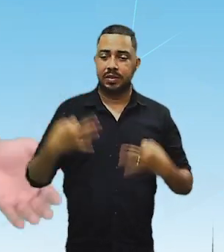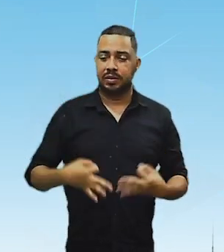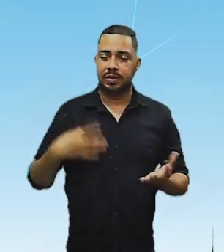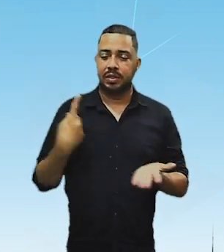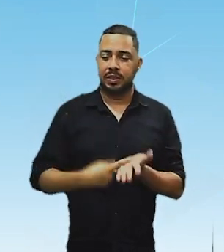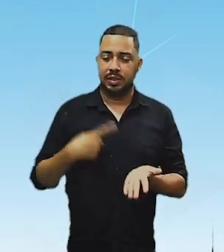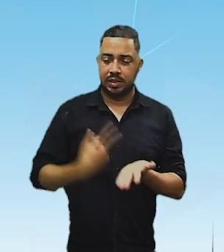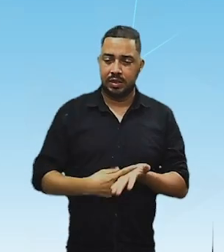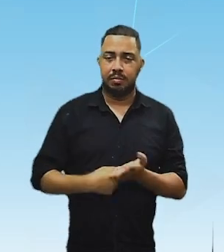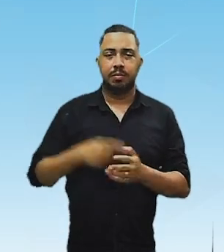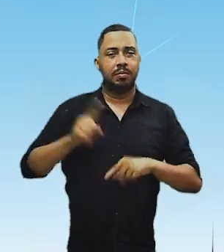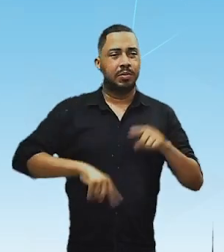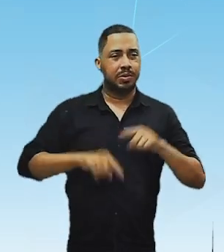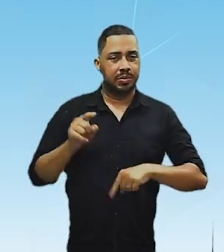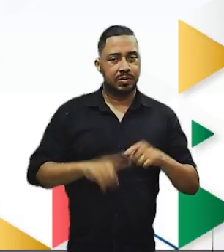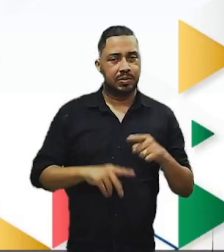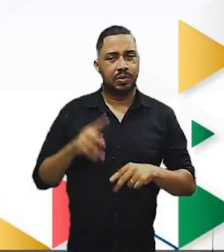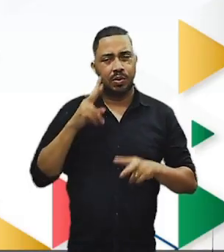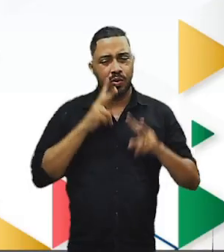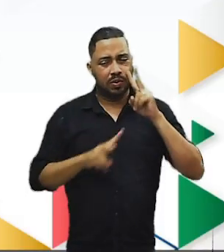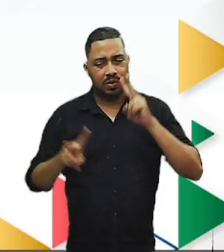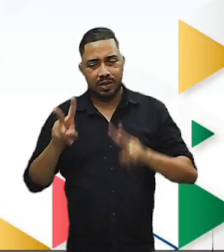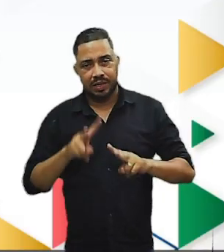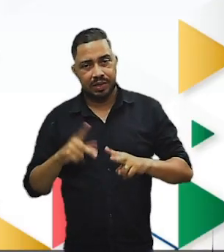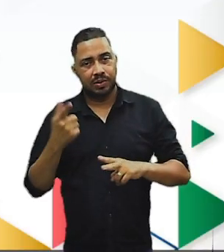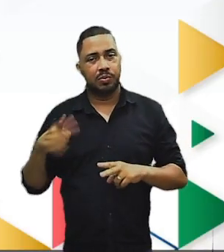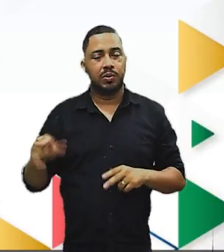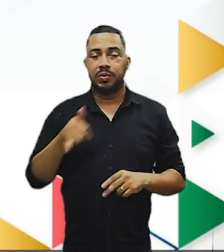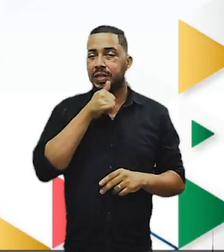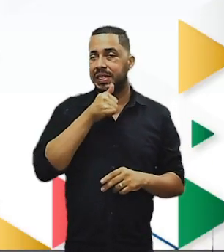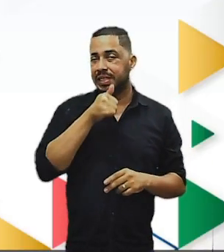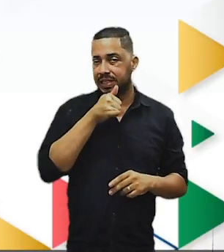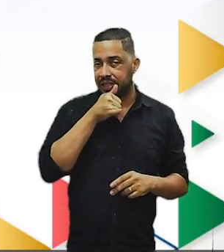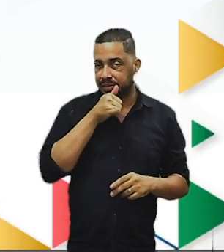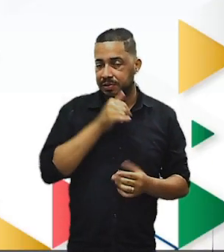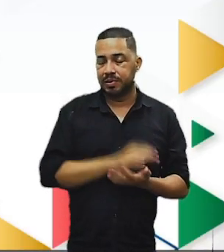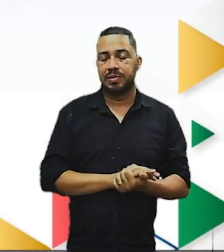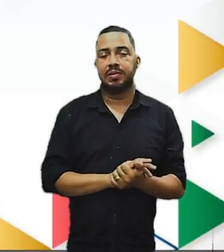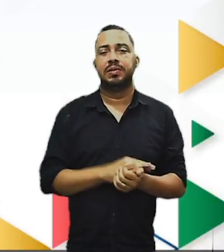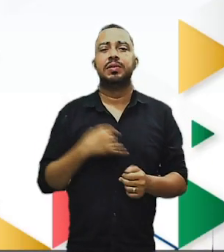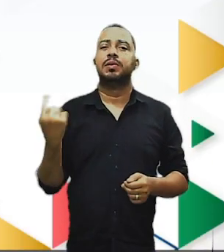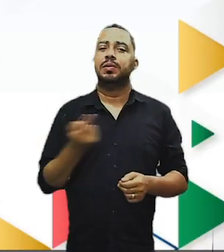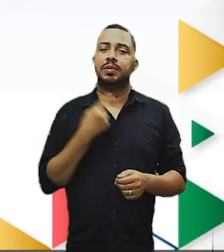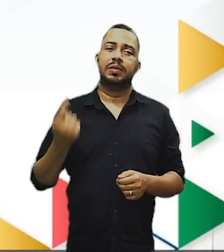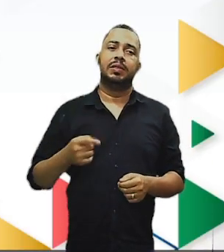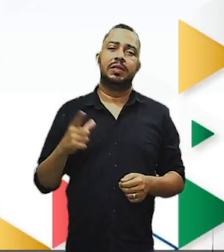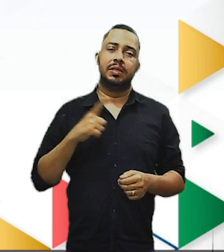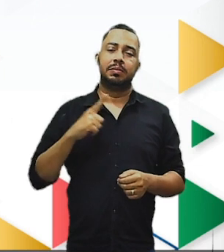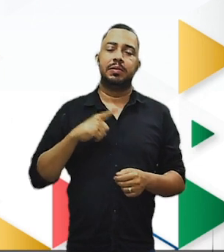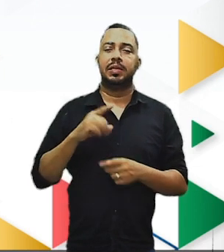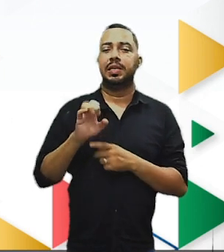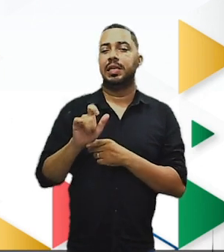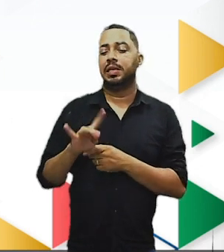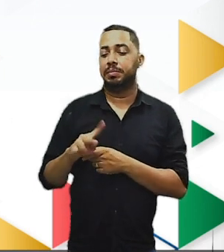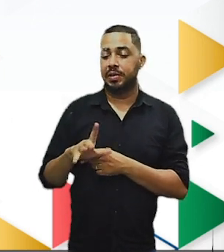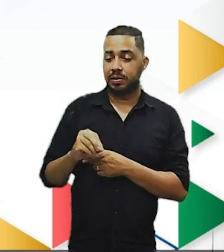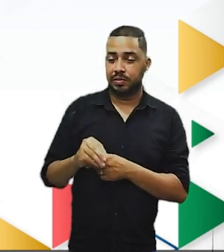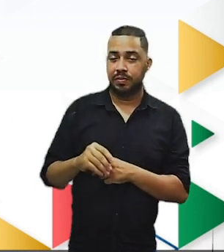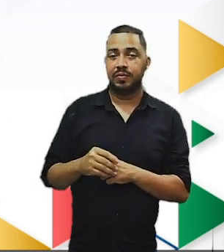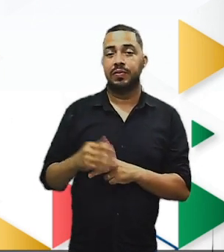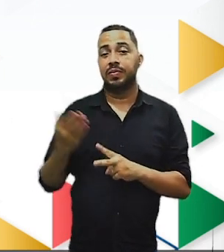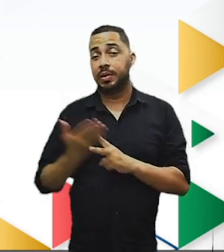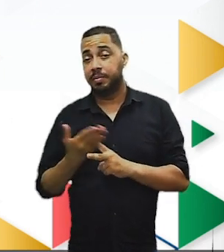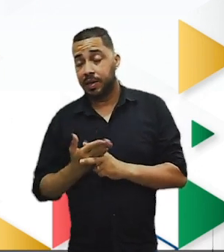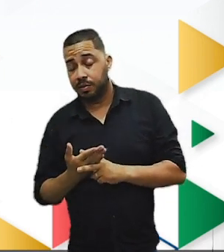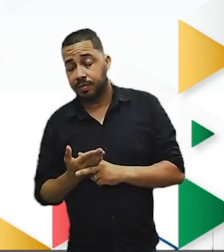determinado produto. Olha aqui um outro exemplo. Nós, mais uma vez, temos o elemento verbal, o elemento